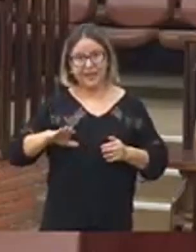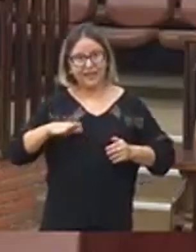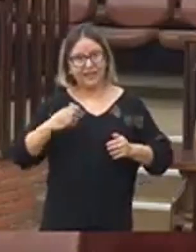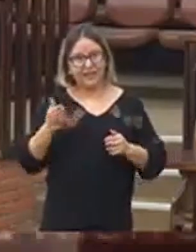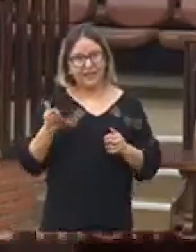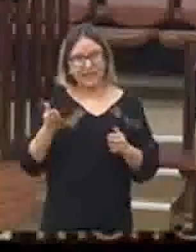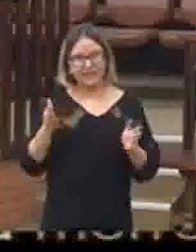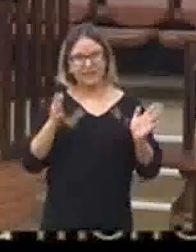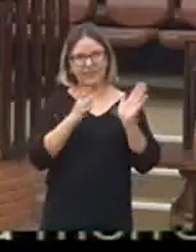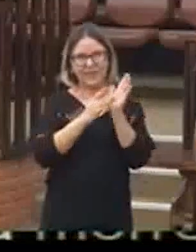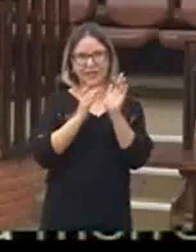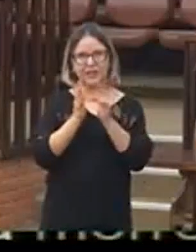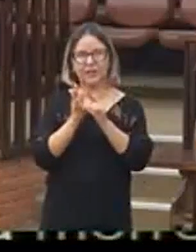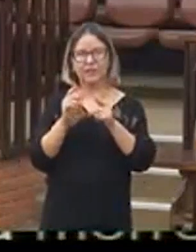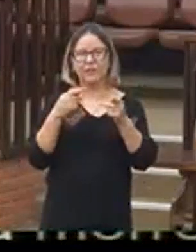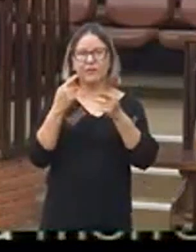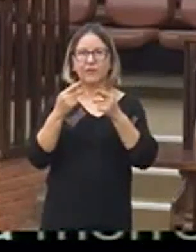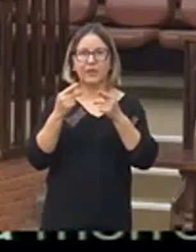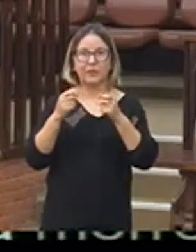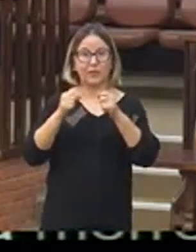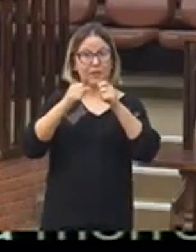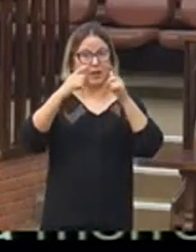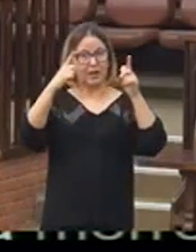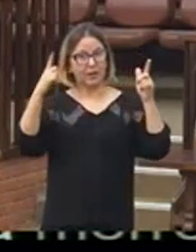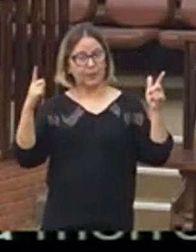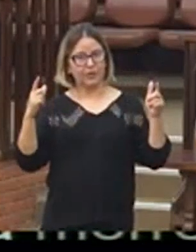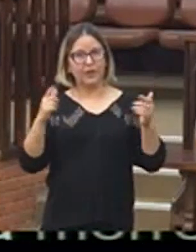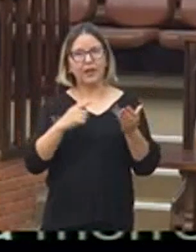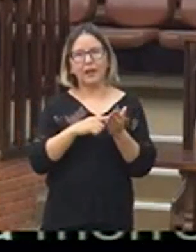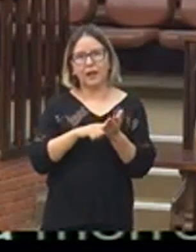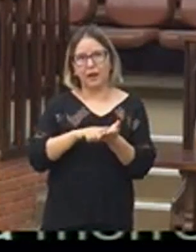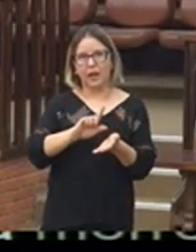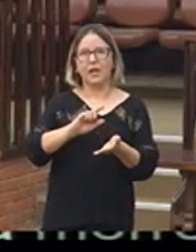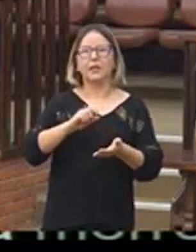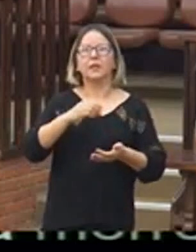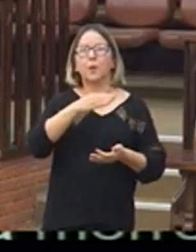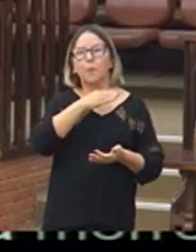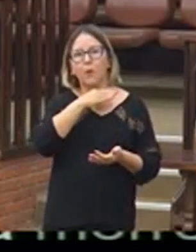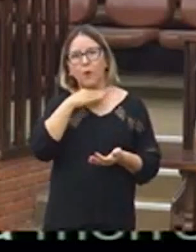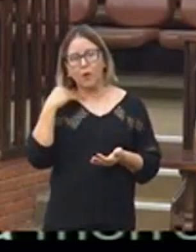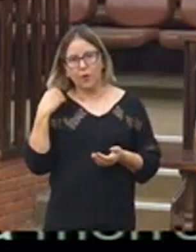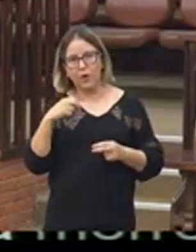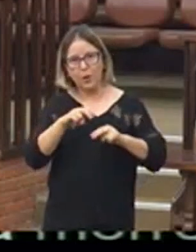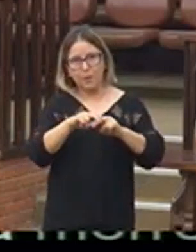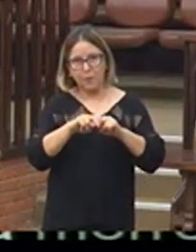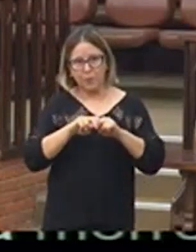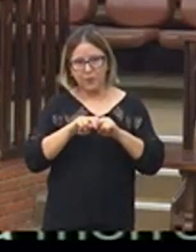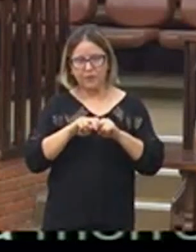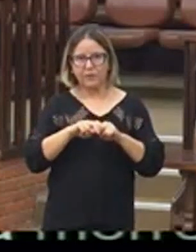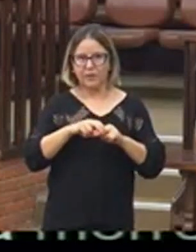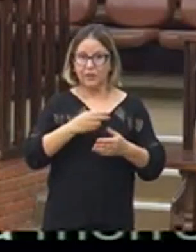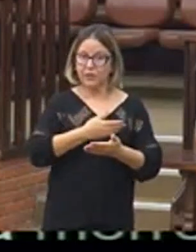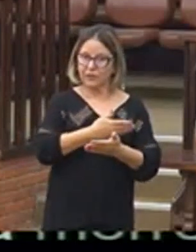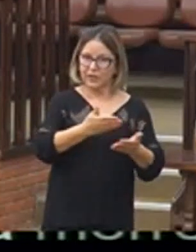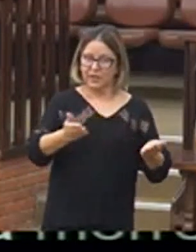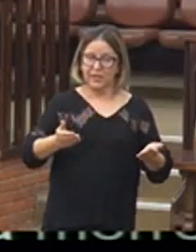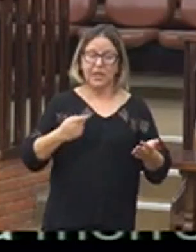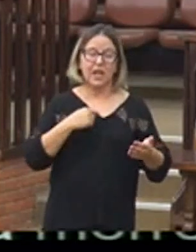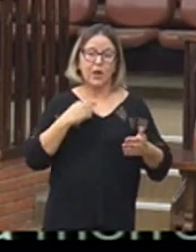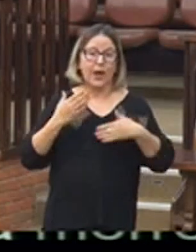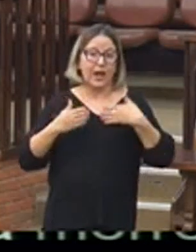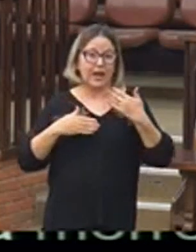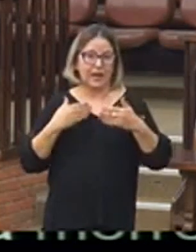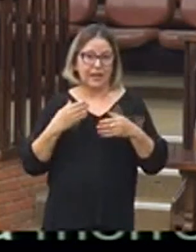Então, Jesus lhes disse claramente, Lázaro morreu, e por vossa causa me alegro de que lá